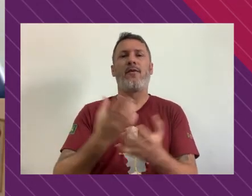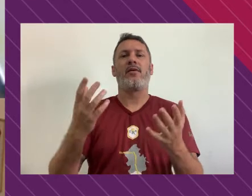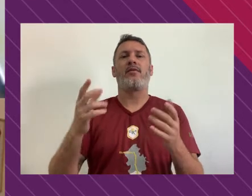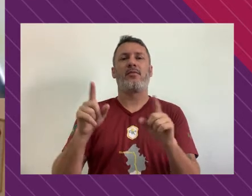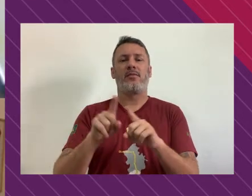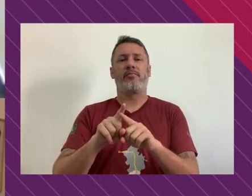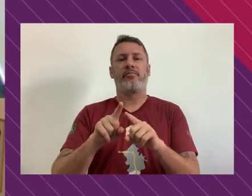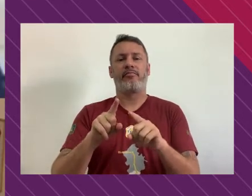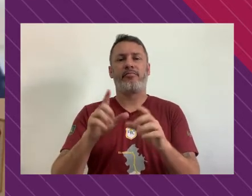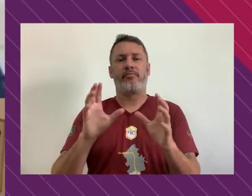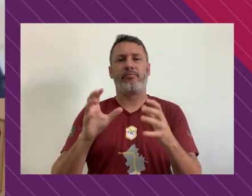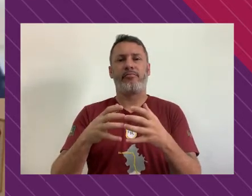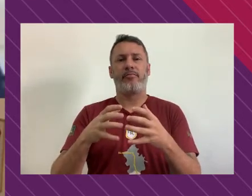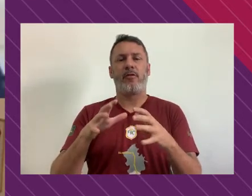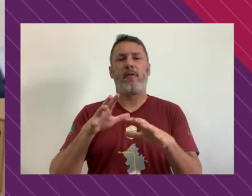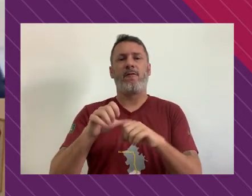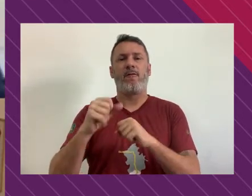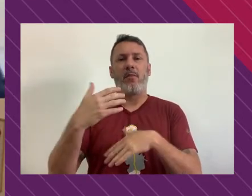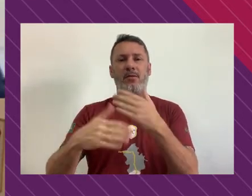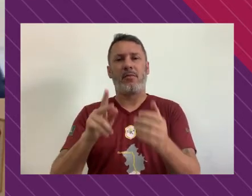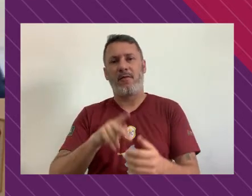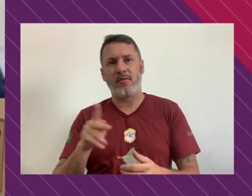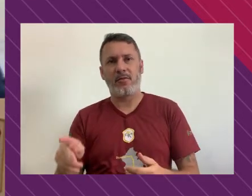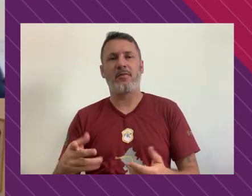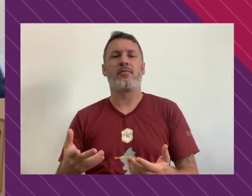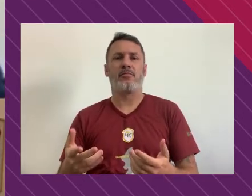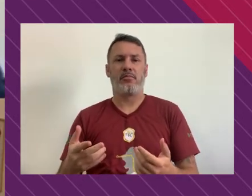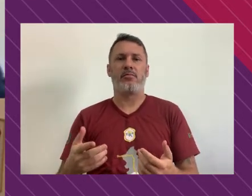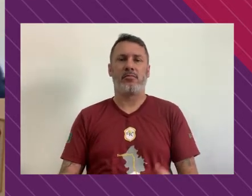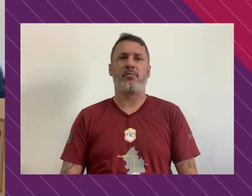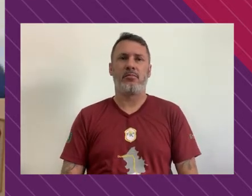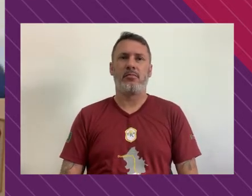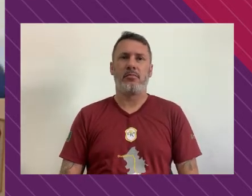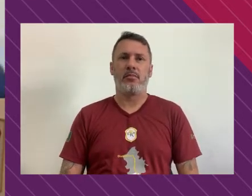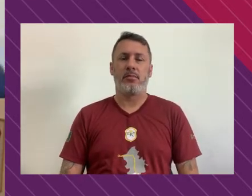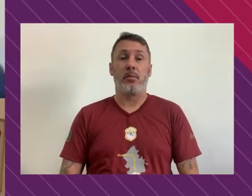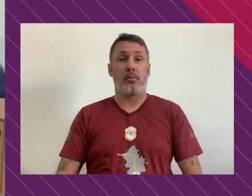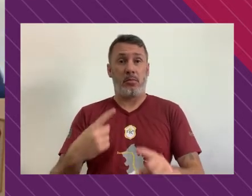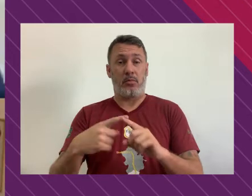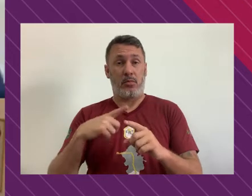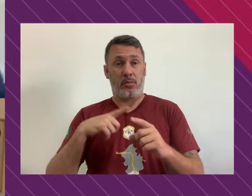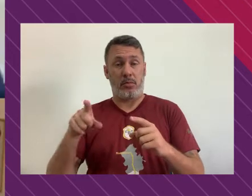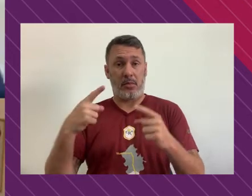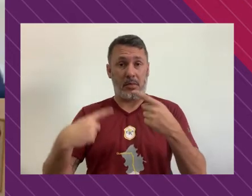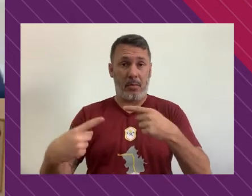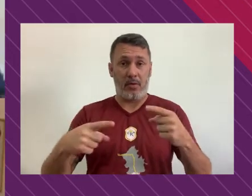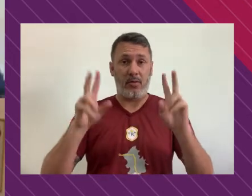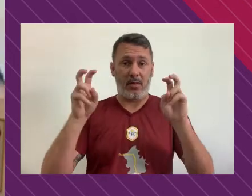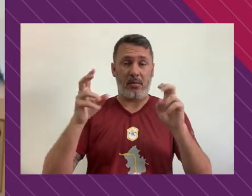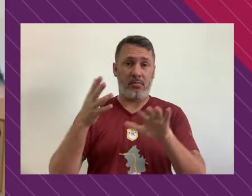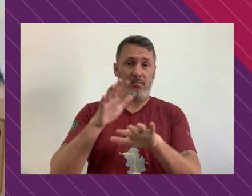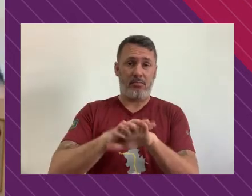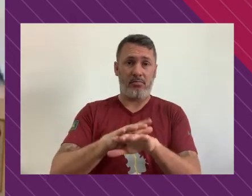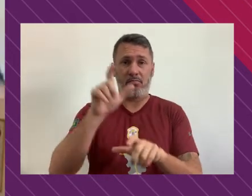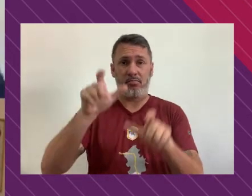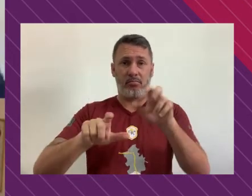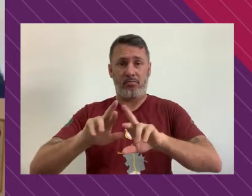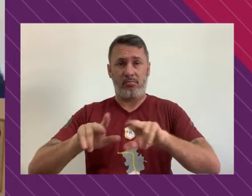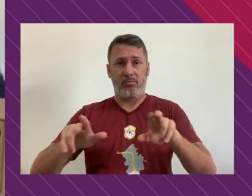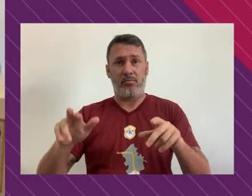com outras coisas. É a mesma situação, por exemplo, de uma mulher num ambiente majoritariamente masculino e que seja um ambiente